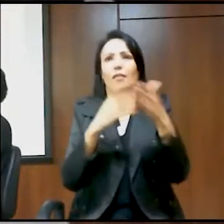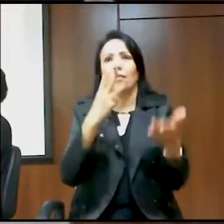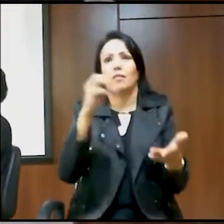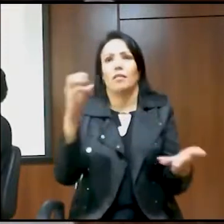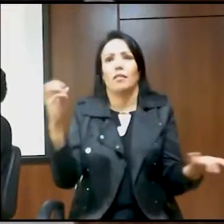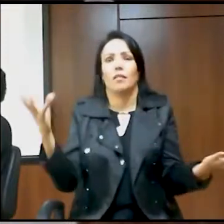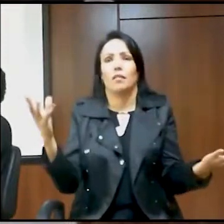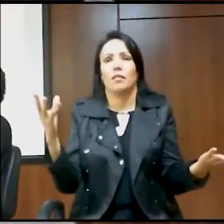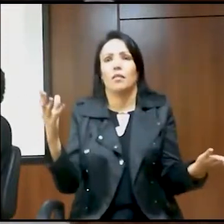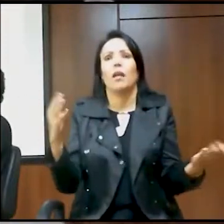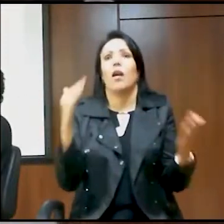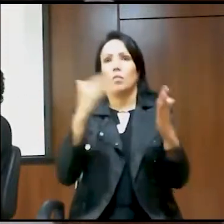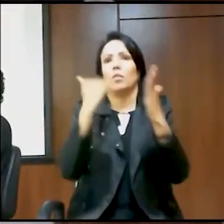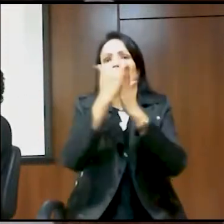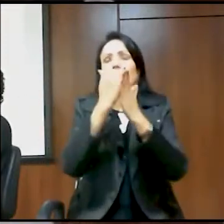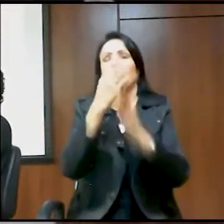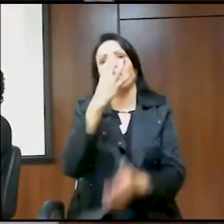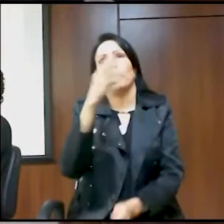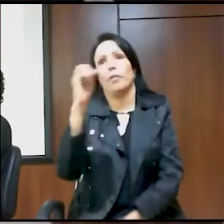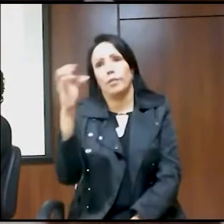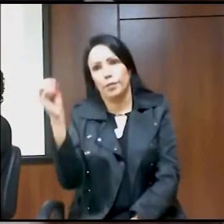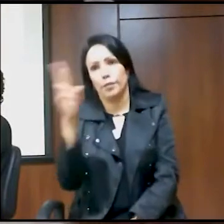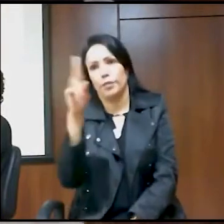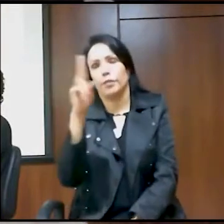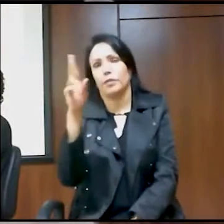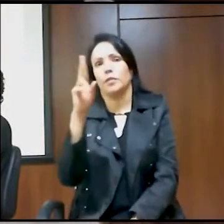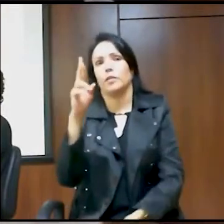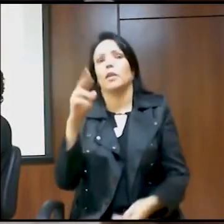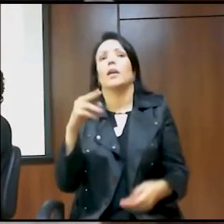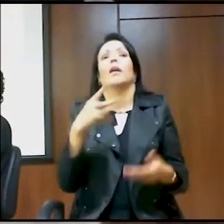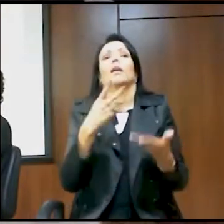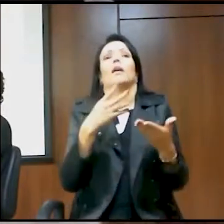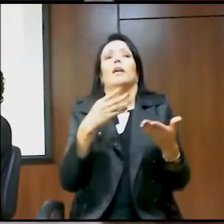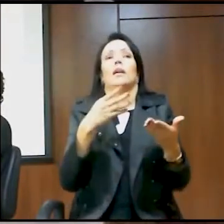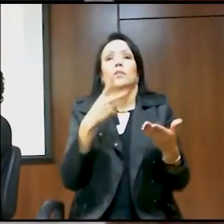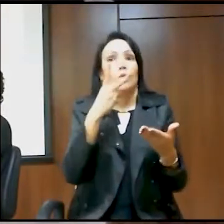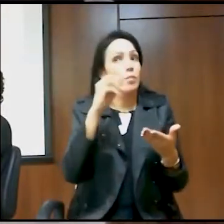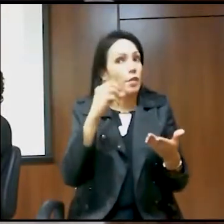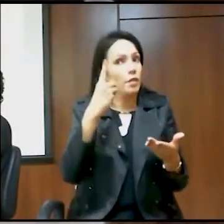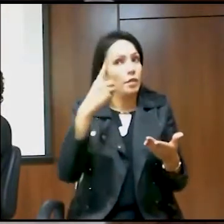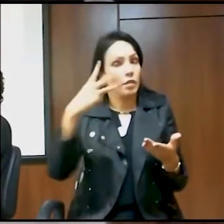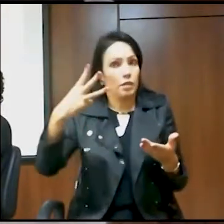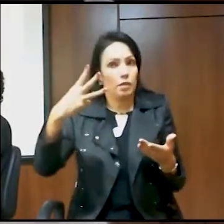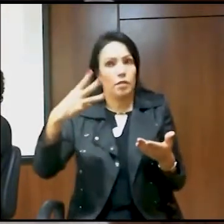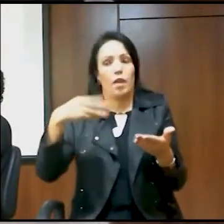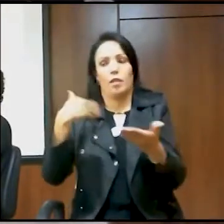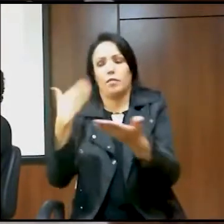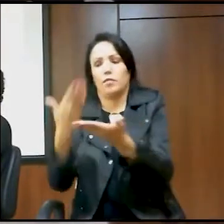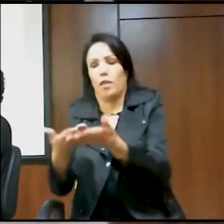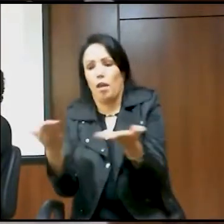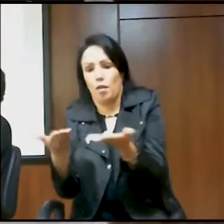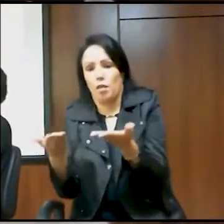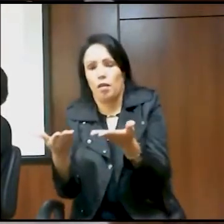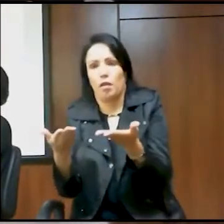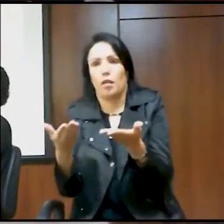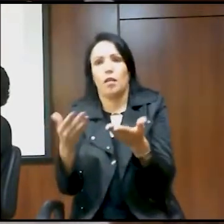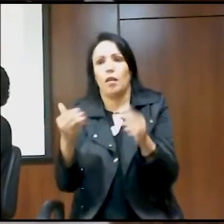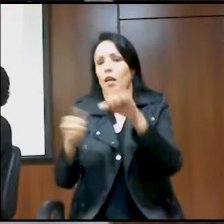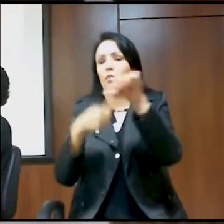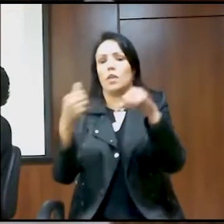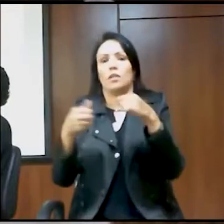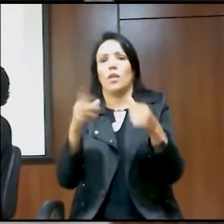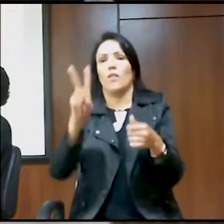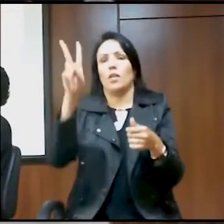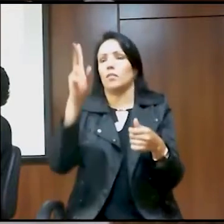de R$400. De lá para cá, desde 2013, nós não conseguimos atualizar esse valor, porque o governo o